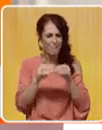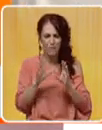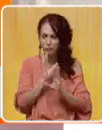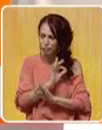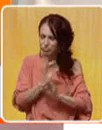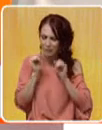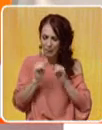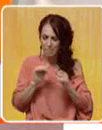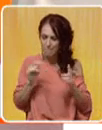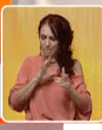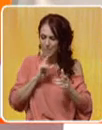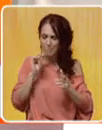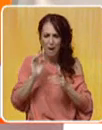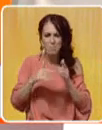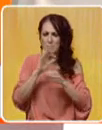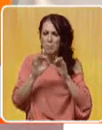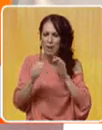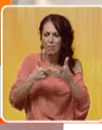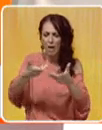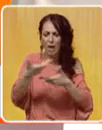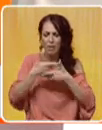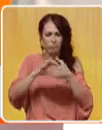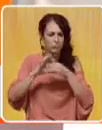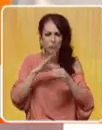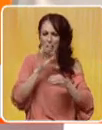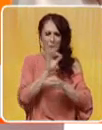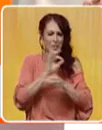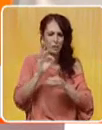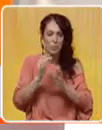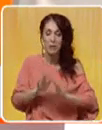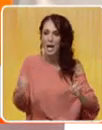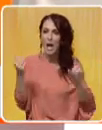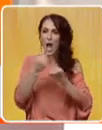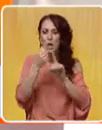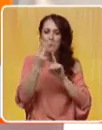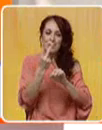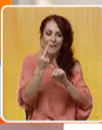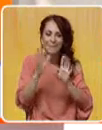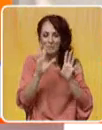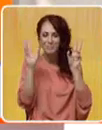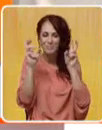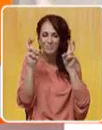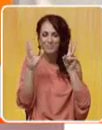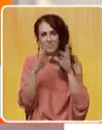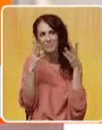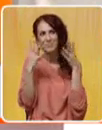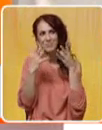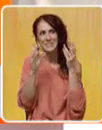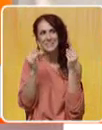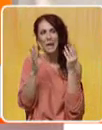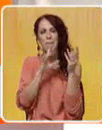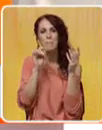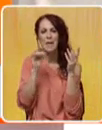eh davam presentes um ao outro era uma coisa era uma maravilha mas estas lutas eram lutas de